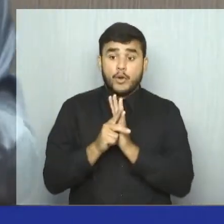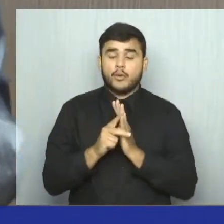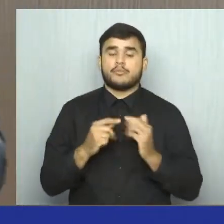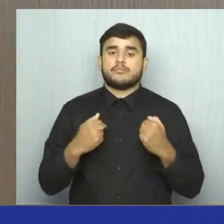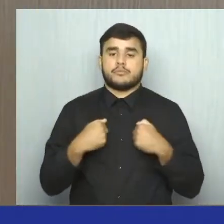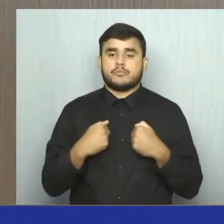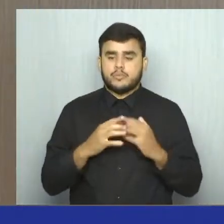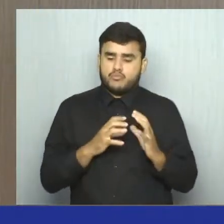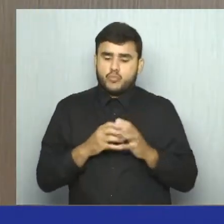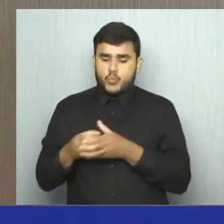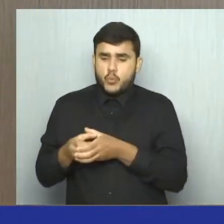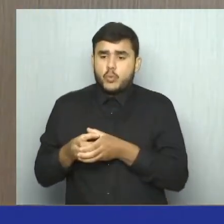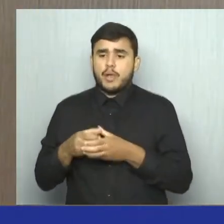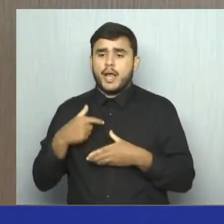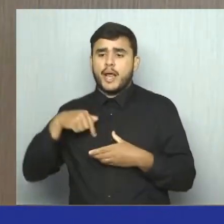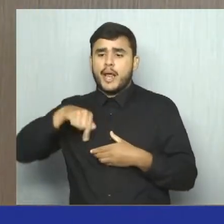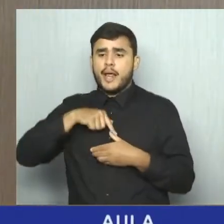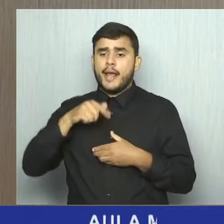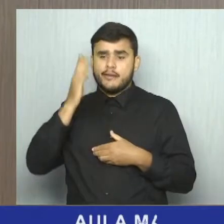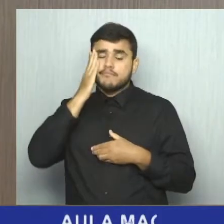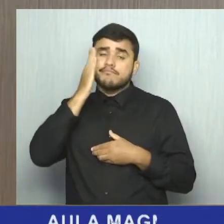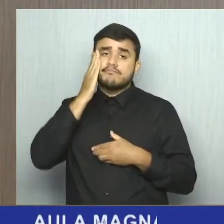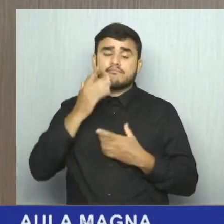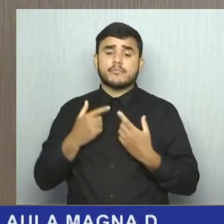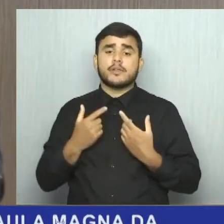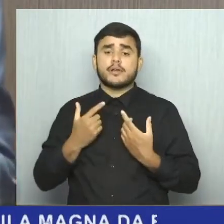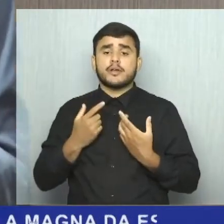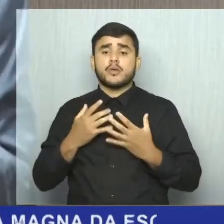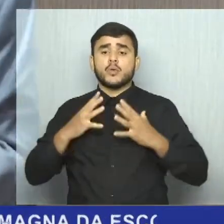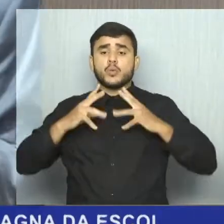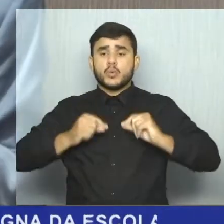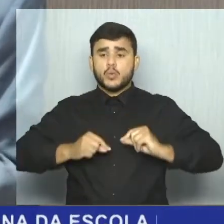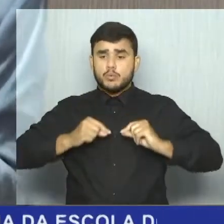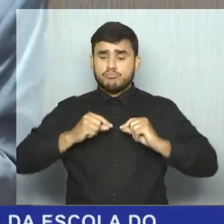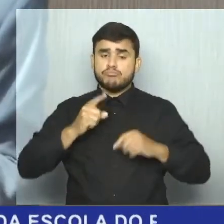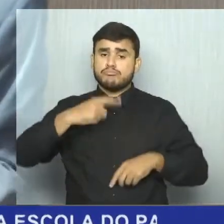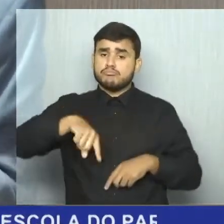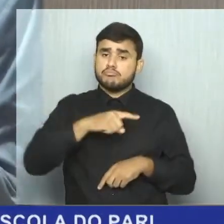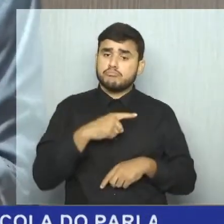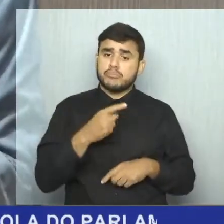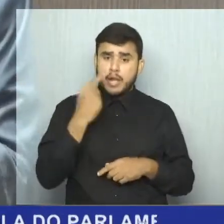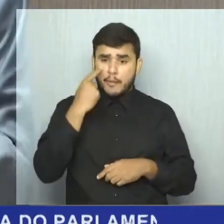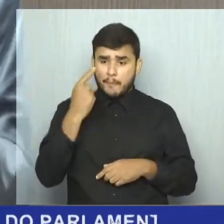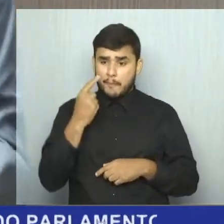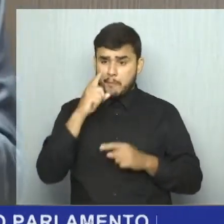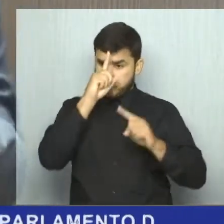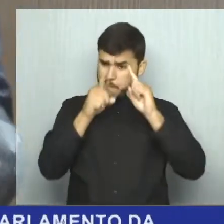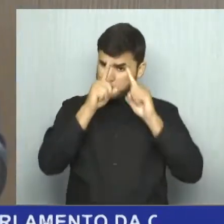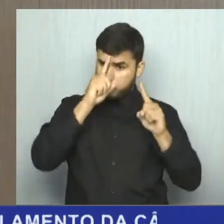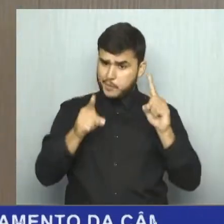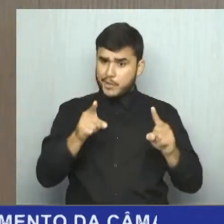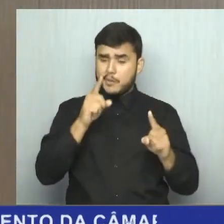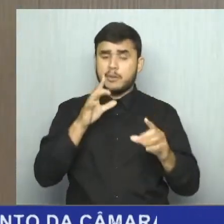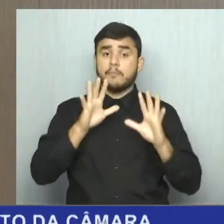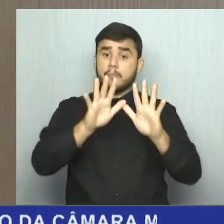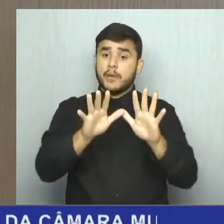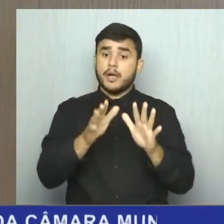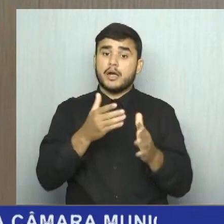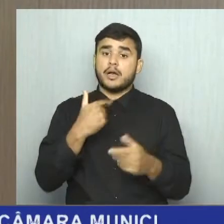classe minúscula que estabelecia uma relação de conivência, de cumplicidade, de sociedade, de